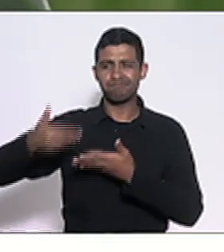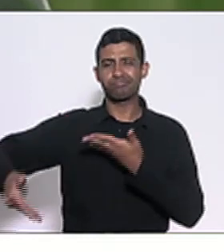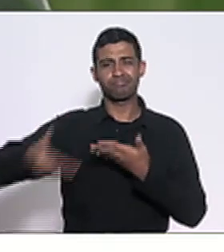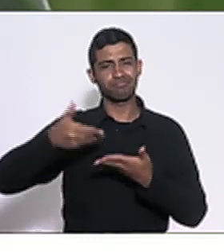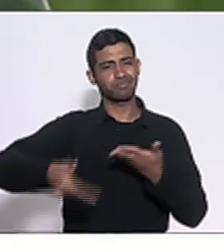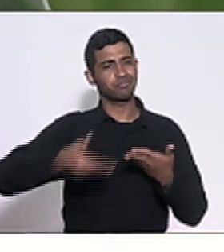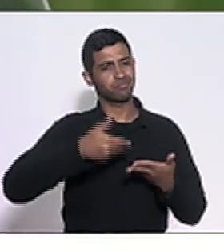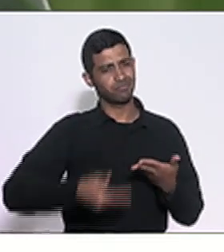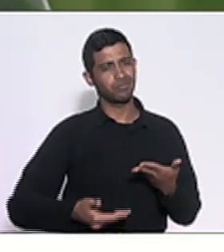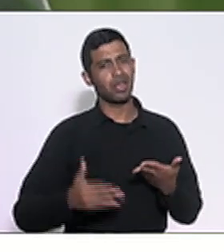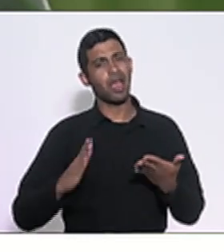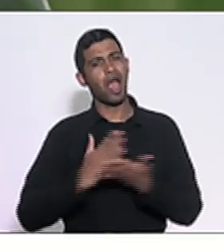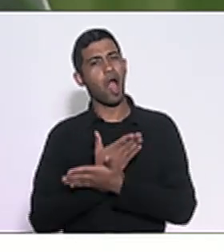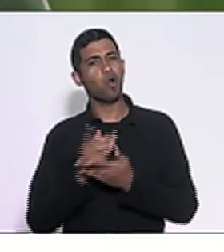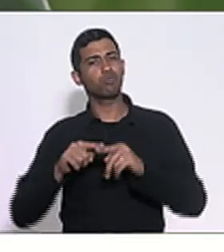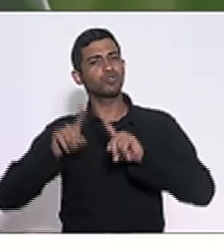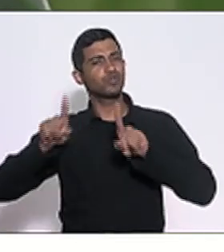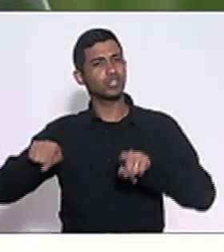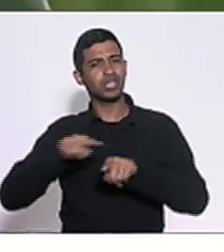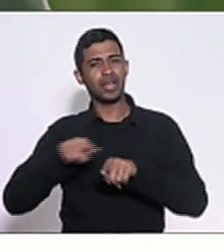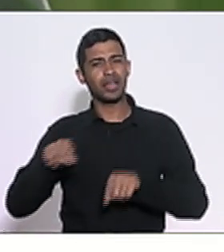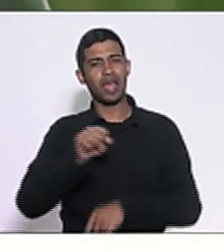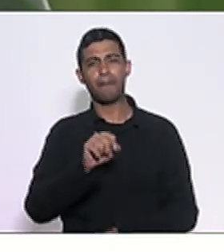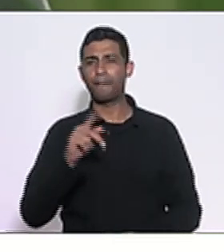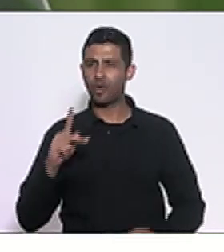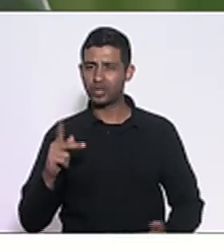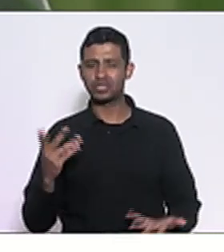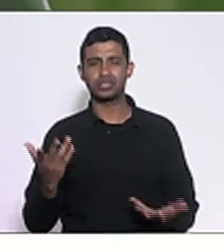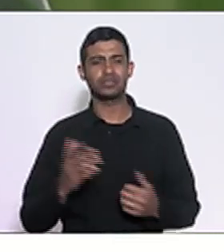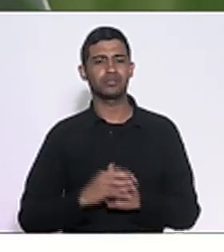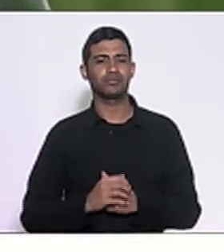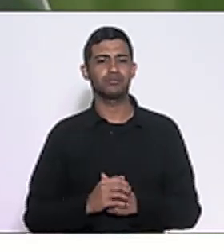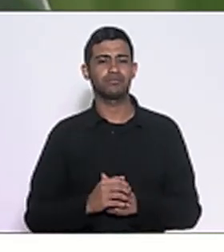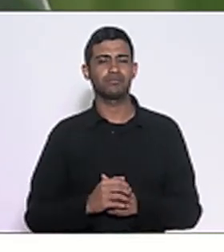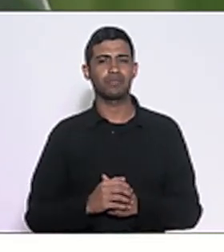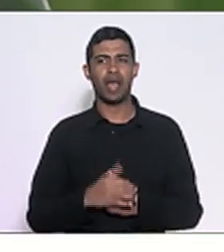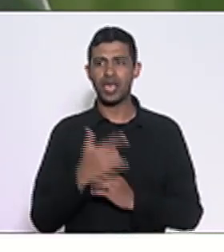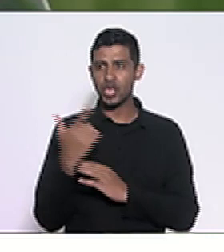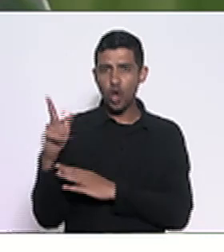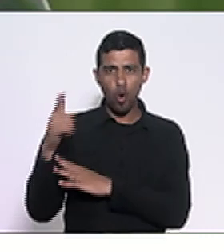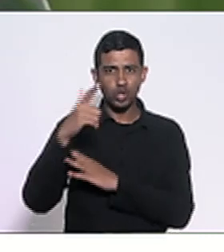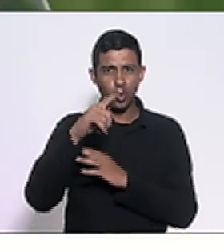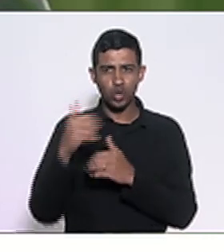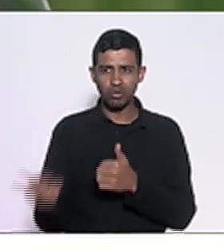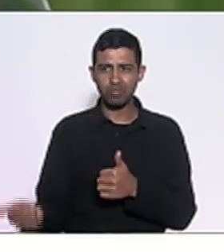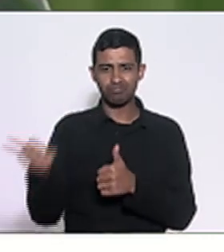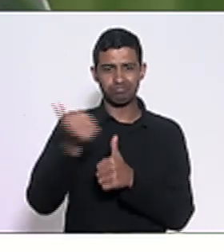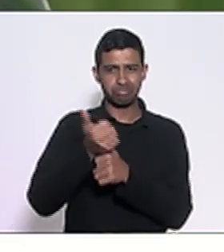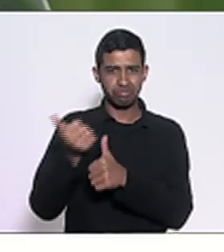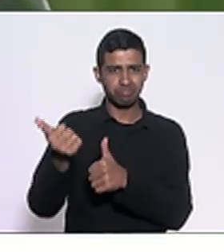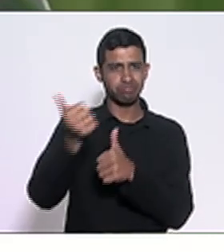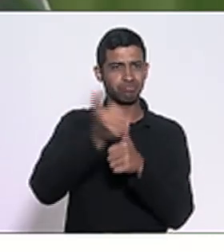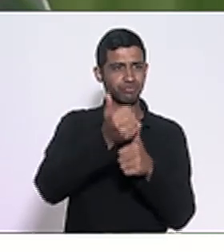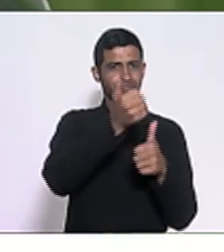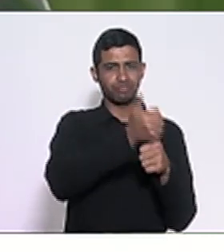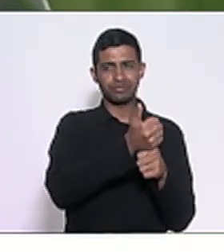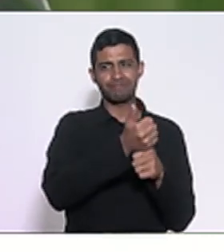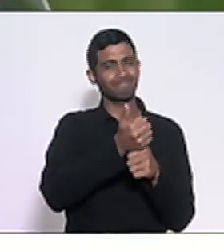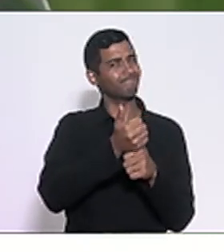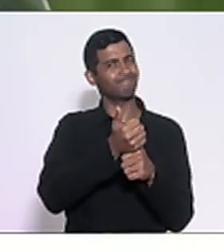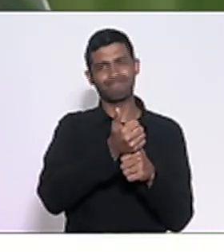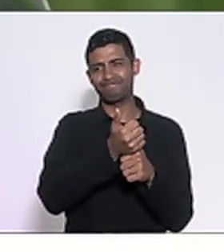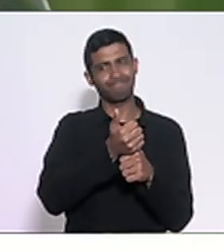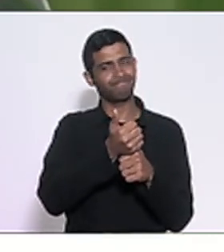Os servidores foram se aposentando, não fomos tendo reposições na quantidade e